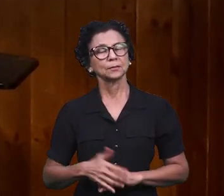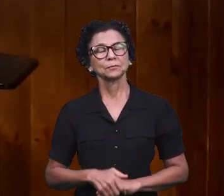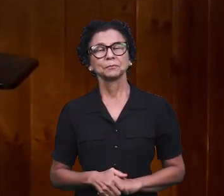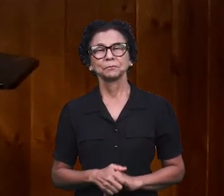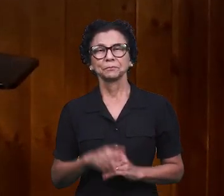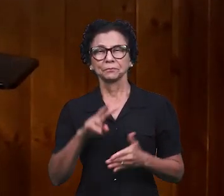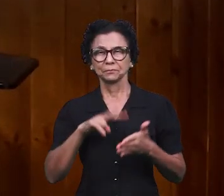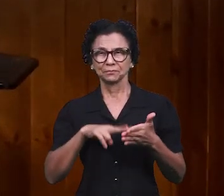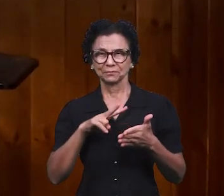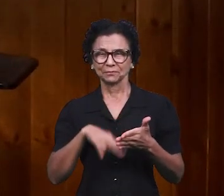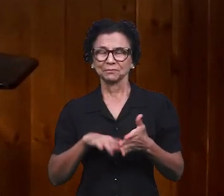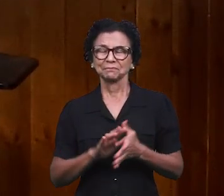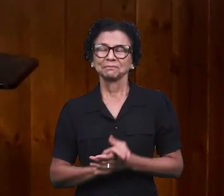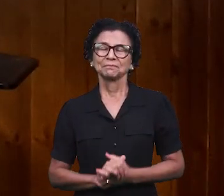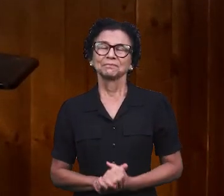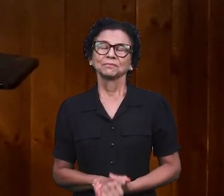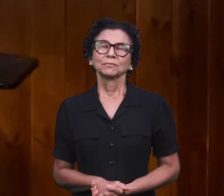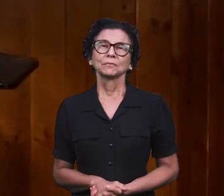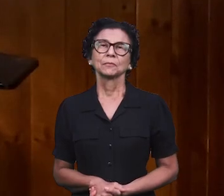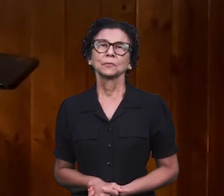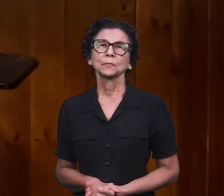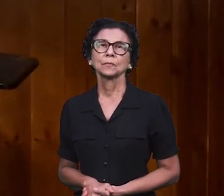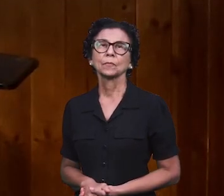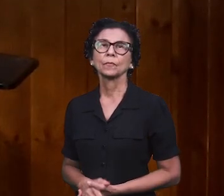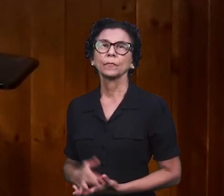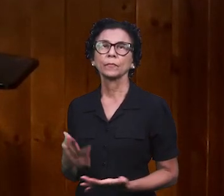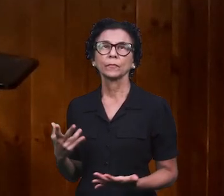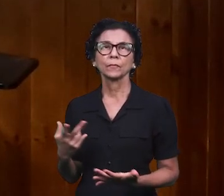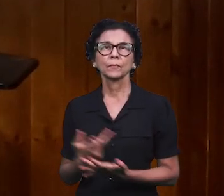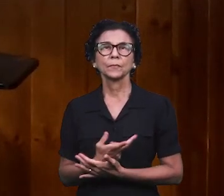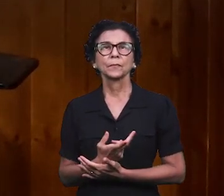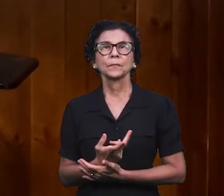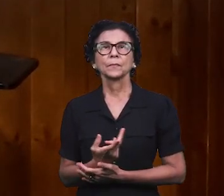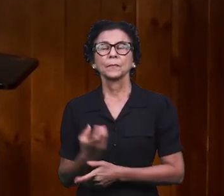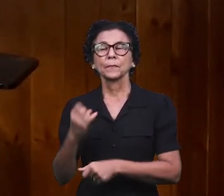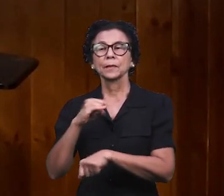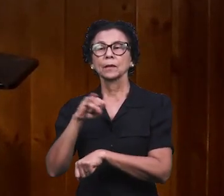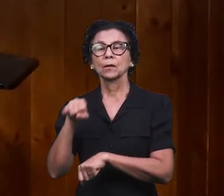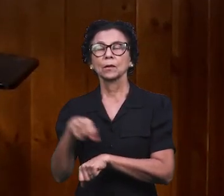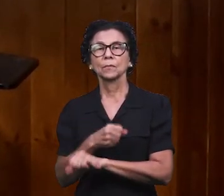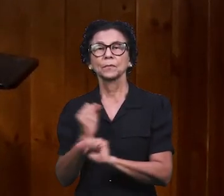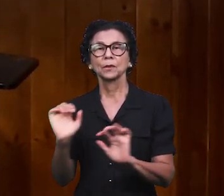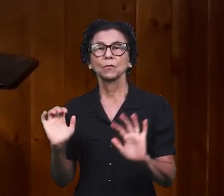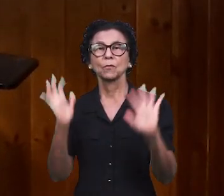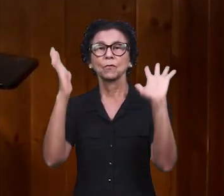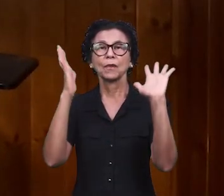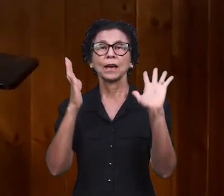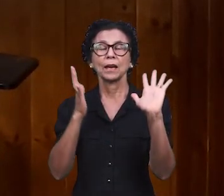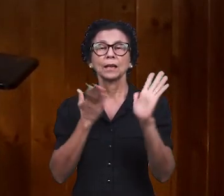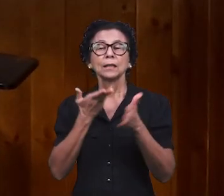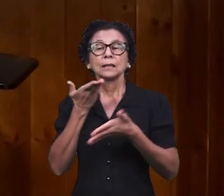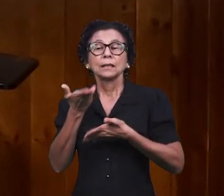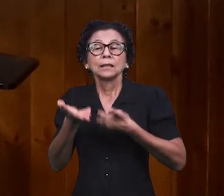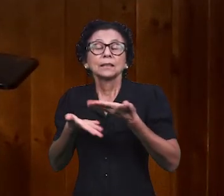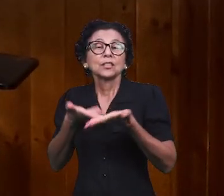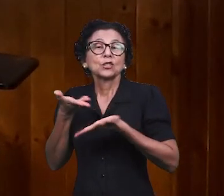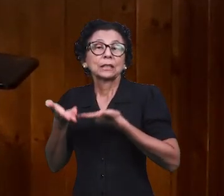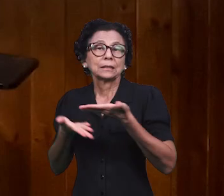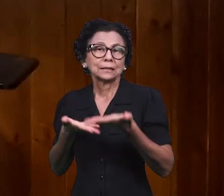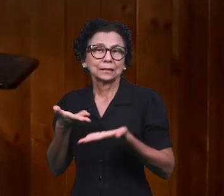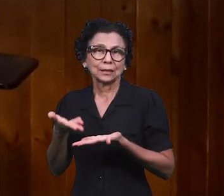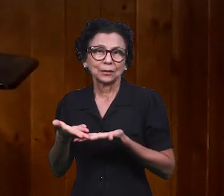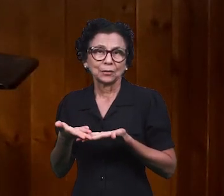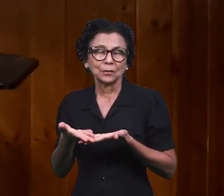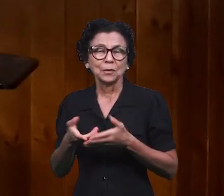com os irmãos esse texto. E em Jerusalém havia festa da dedicação, e era